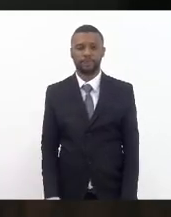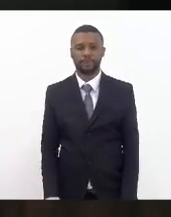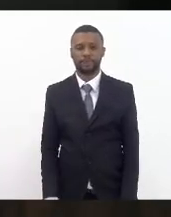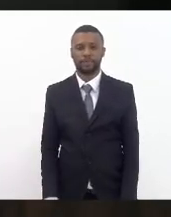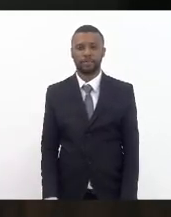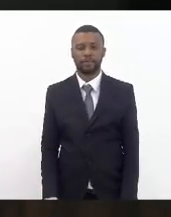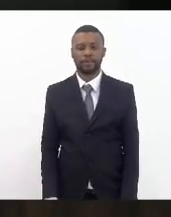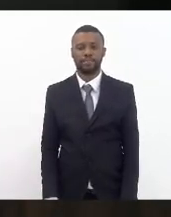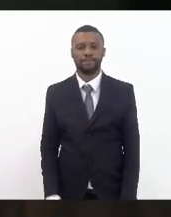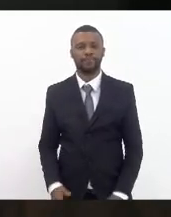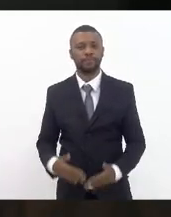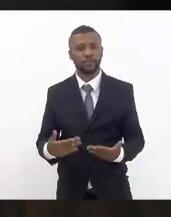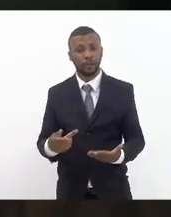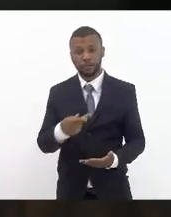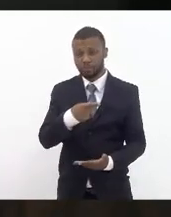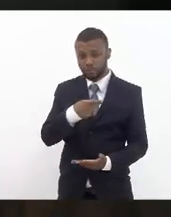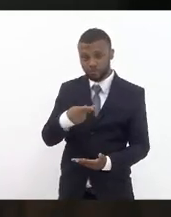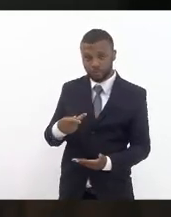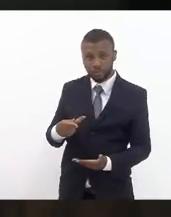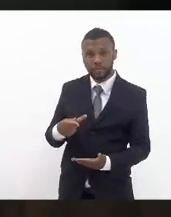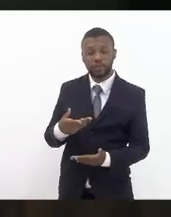Presidência.